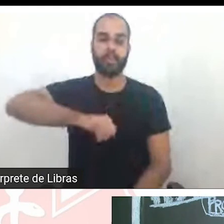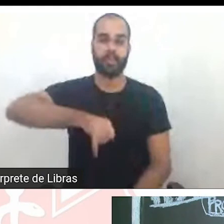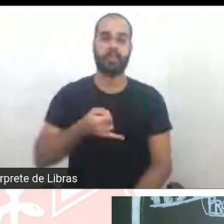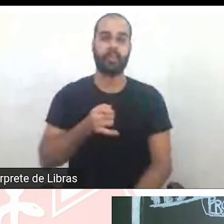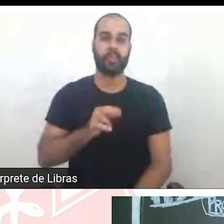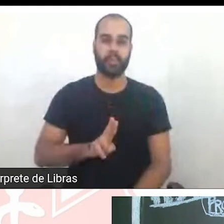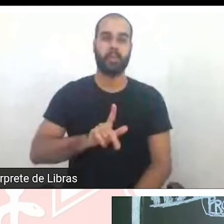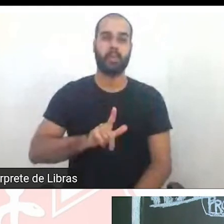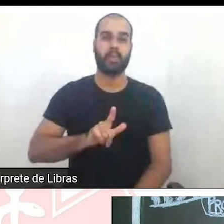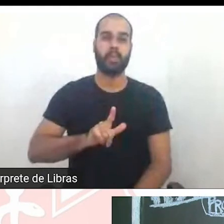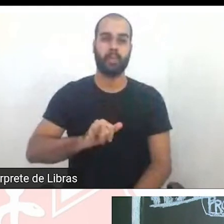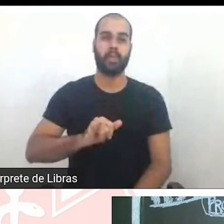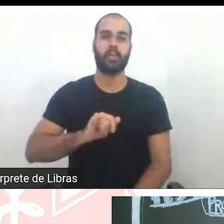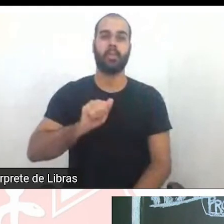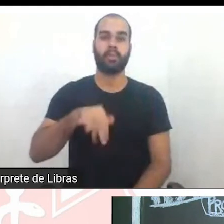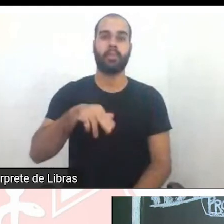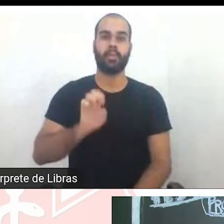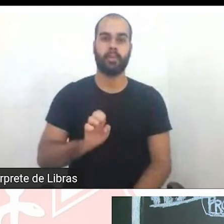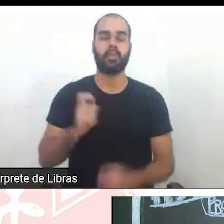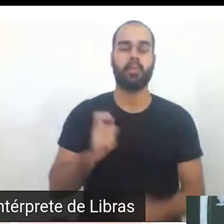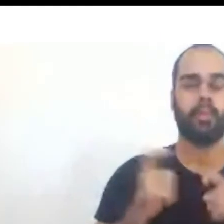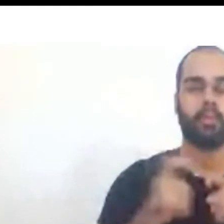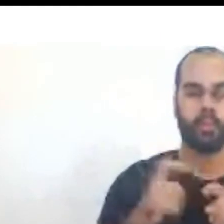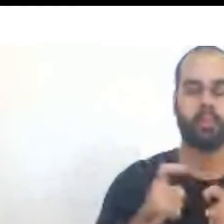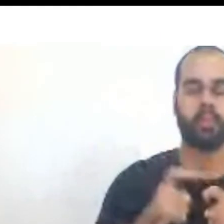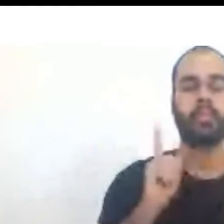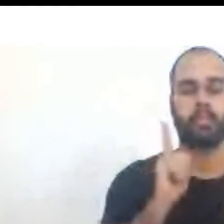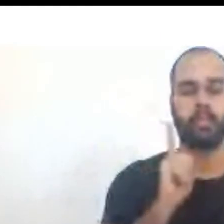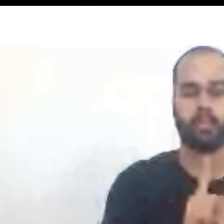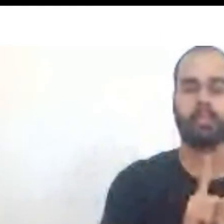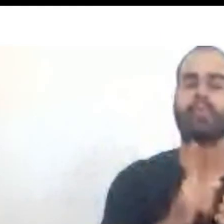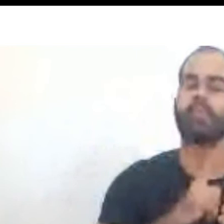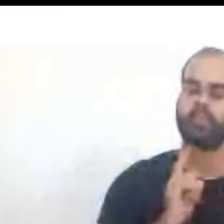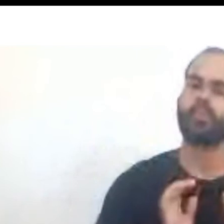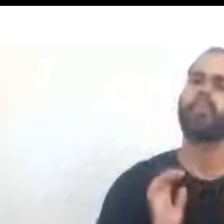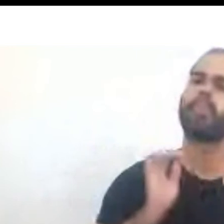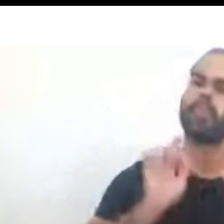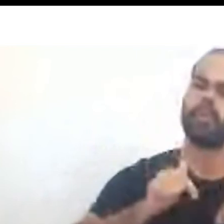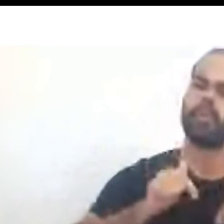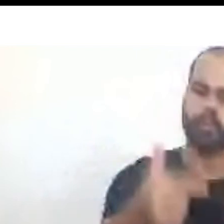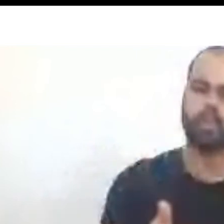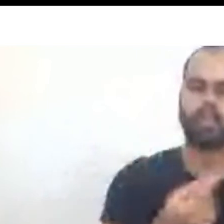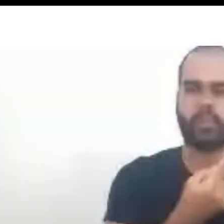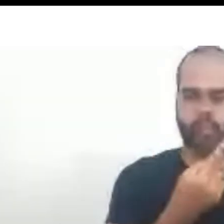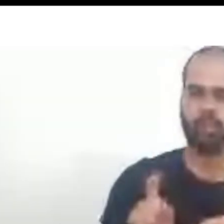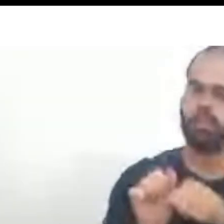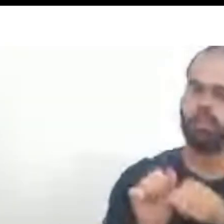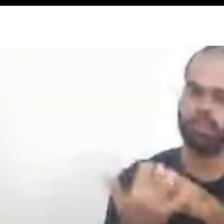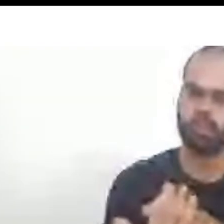frente do combate ao Covid, e é importante nós termos não apenas a